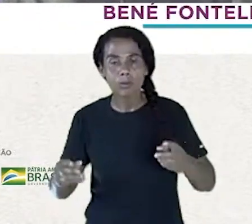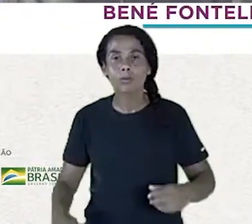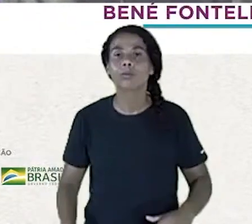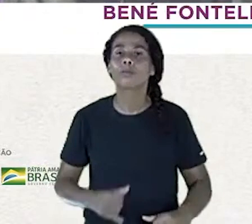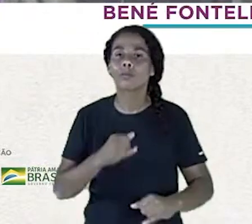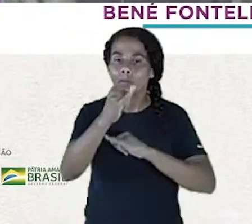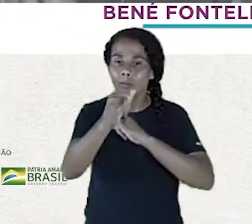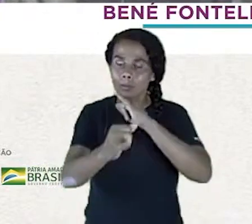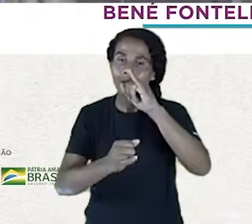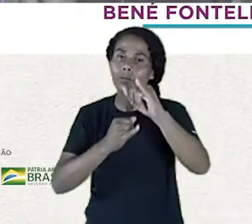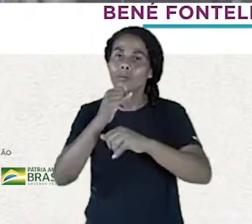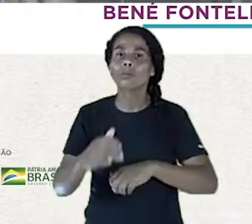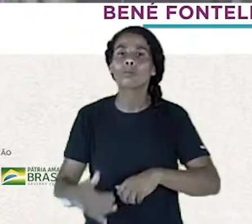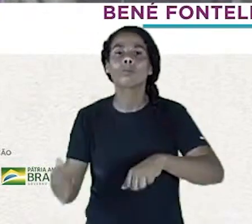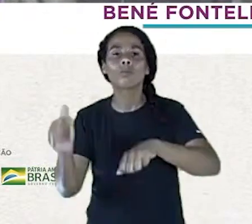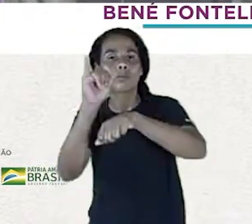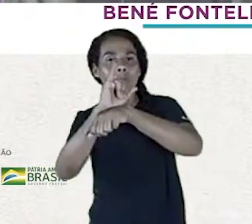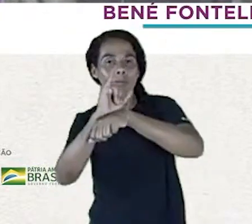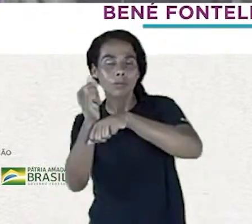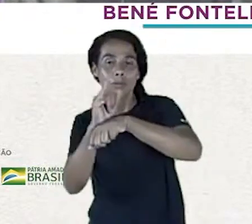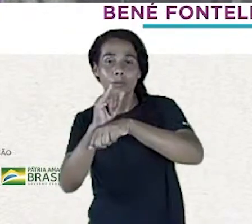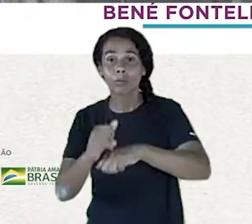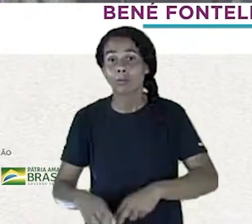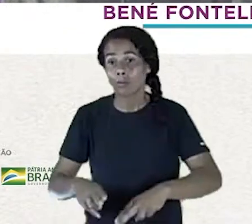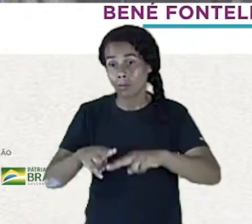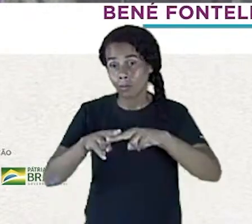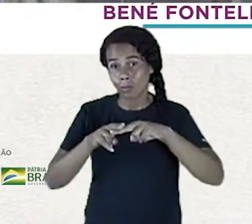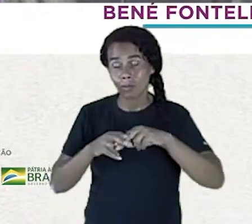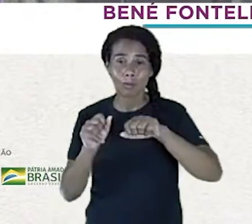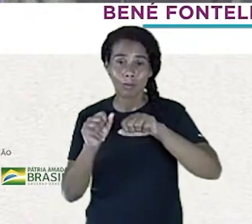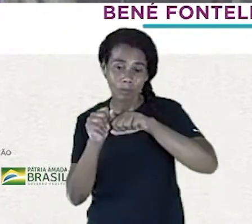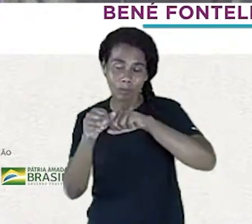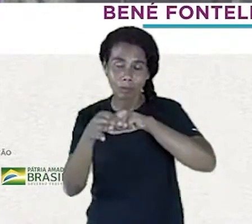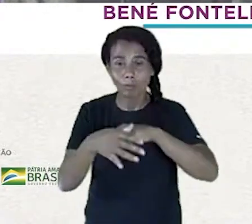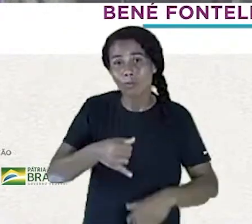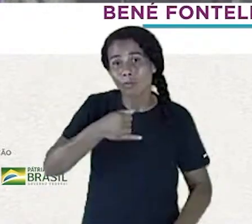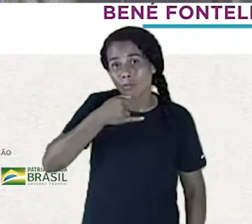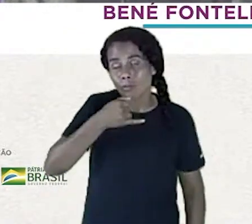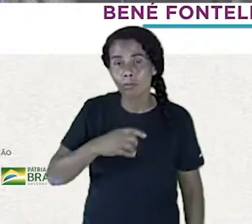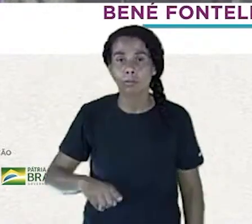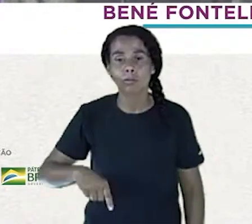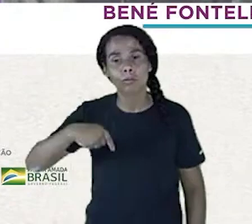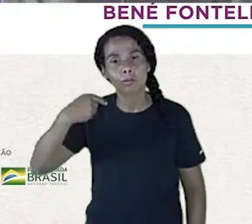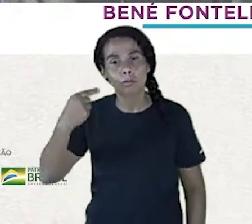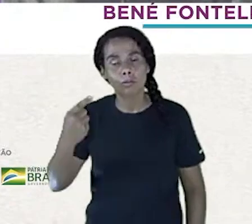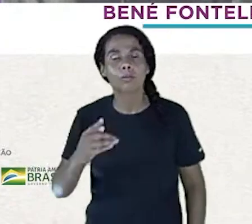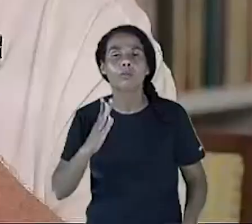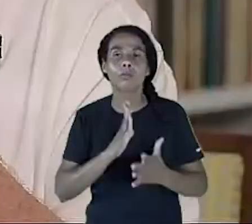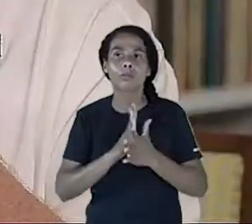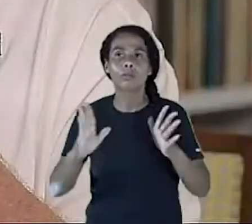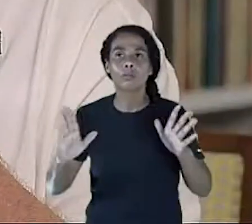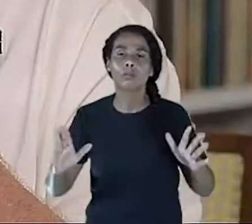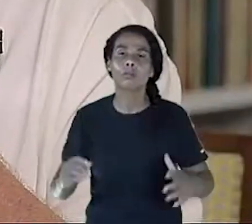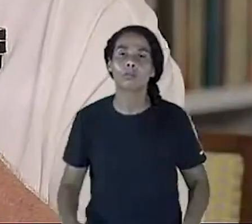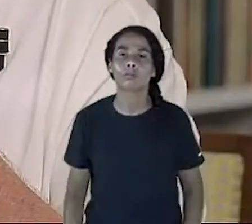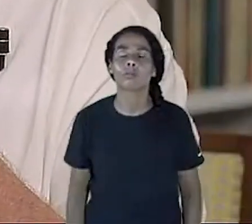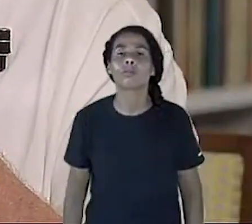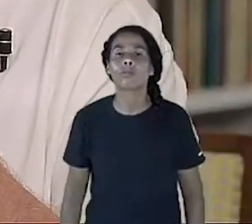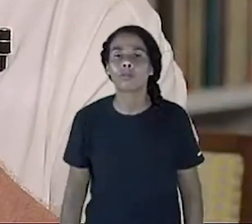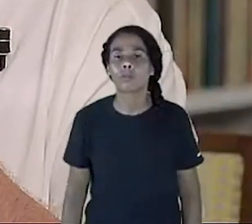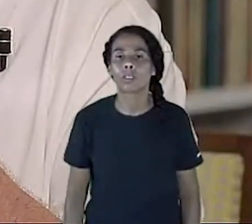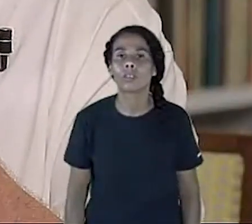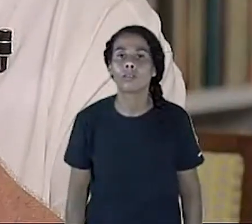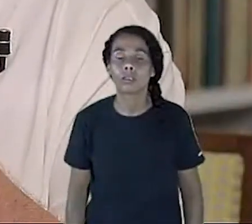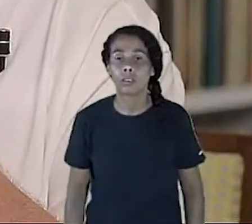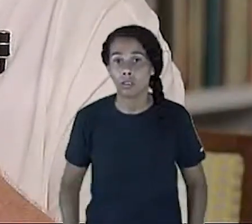recurso virtual que a pandemia nos lançou, mas que por Sempre um Papo, que agora comemora 35 anos, nem